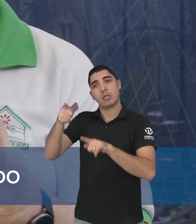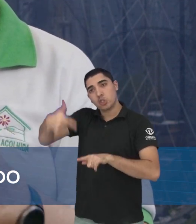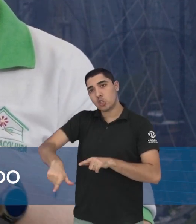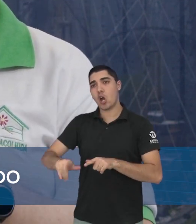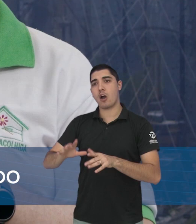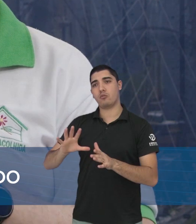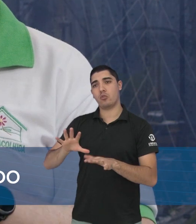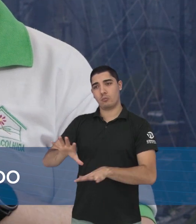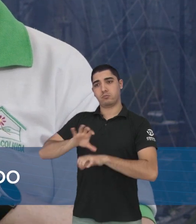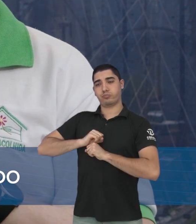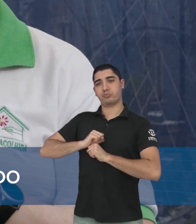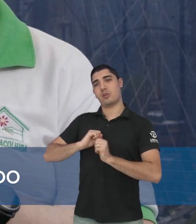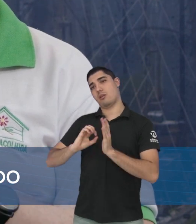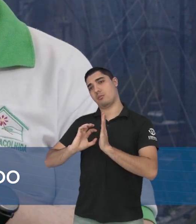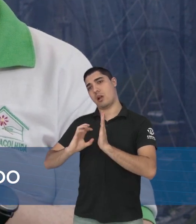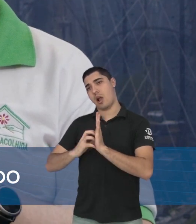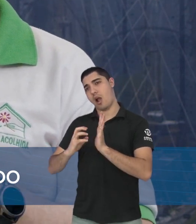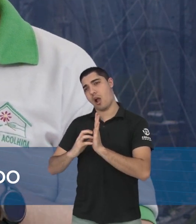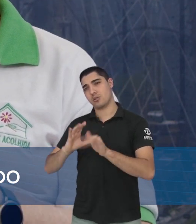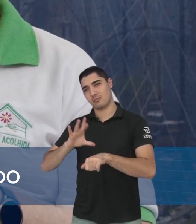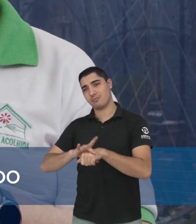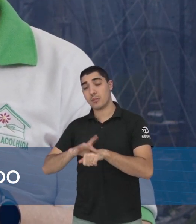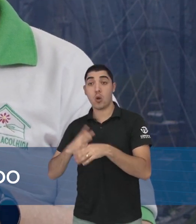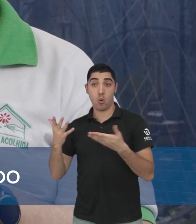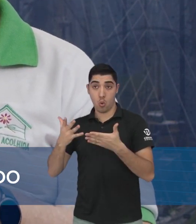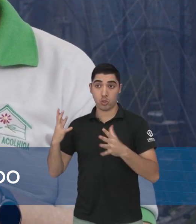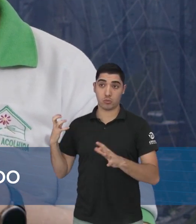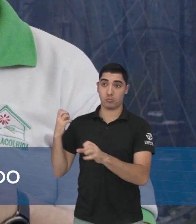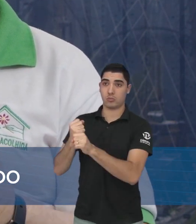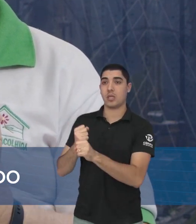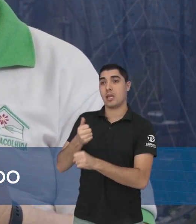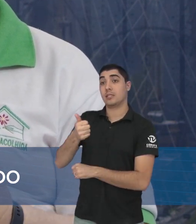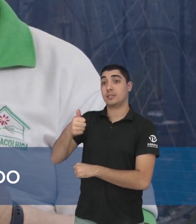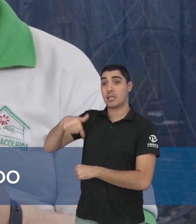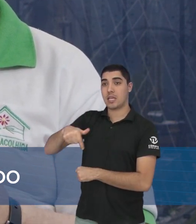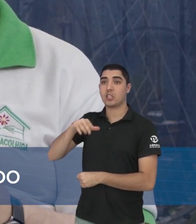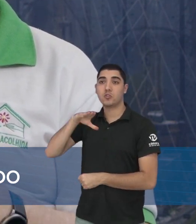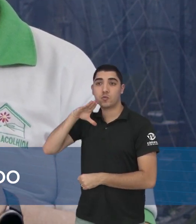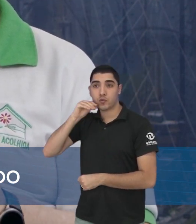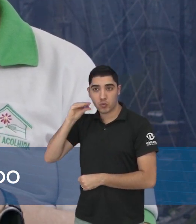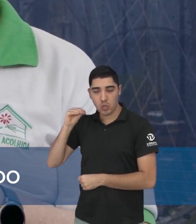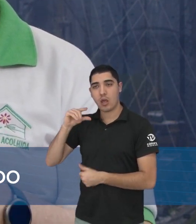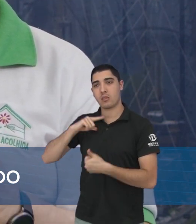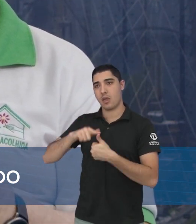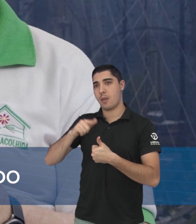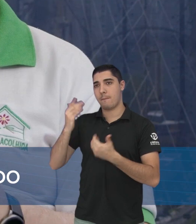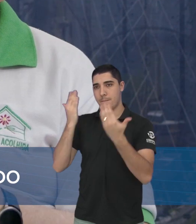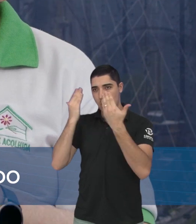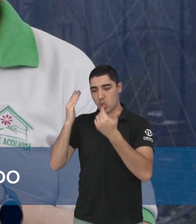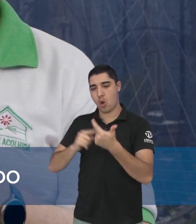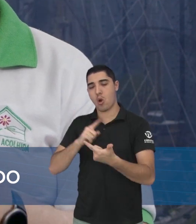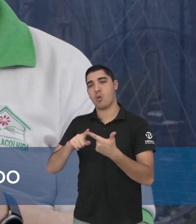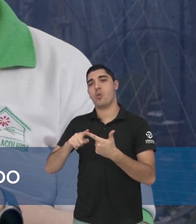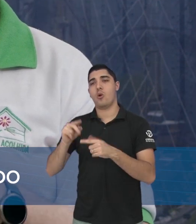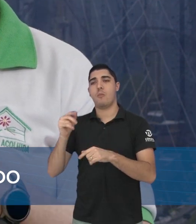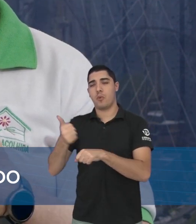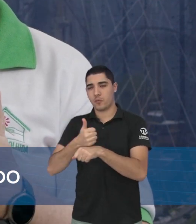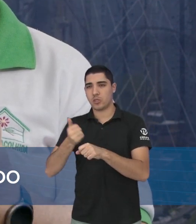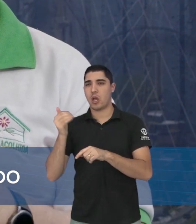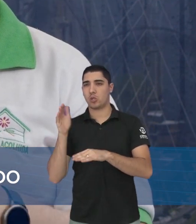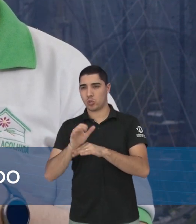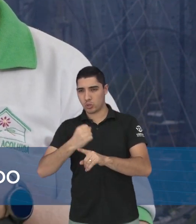em situação de vulnerabilidade social. Hoje temos 17 funcionários, psicólogas, assistente